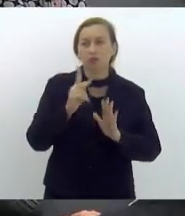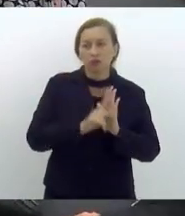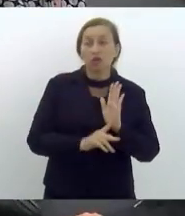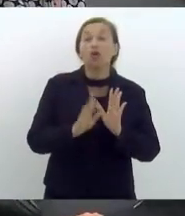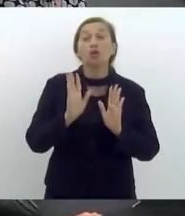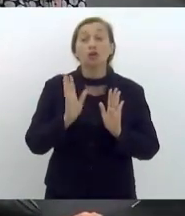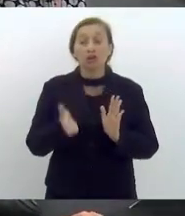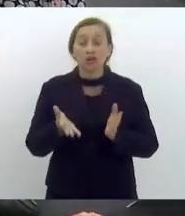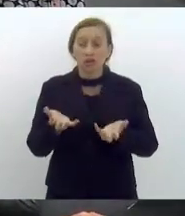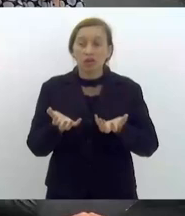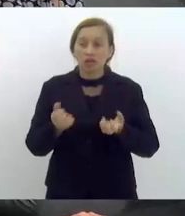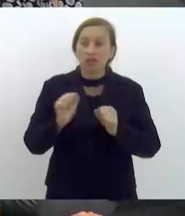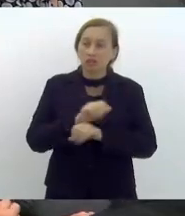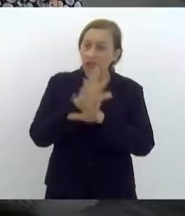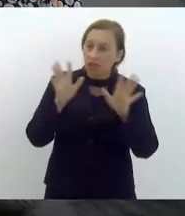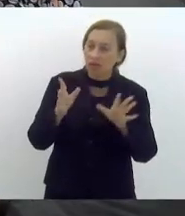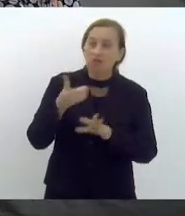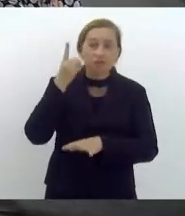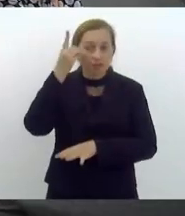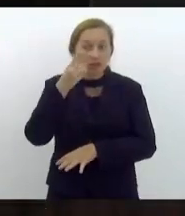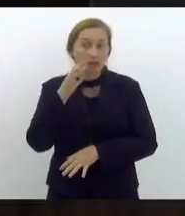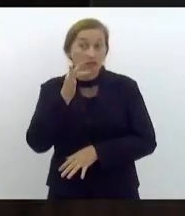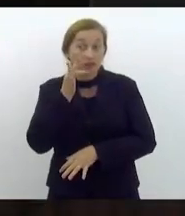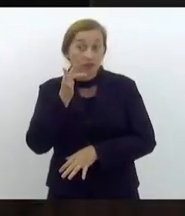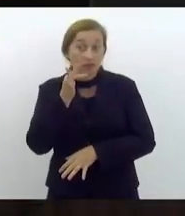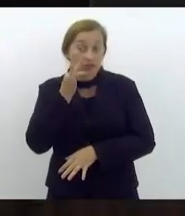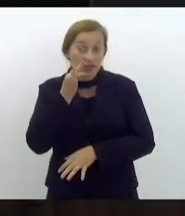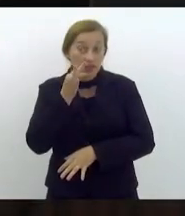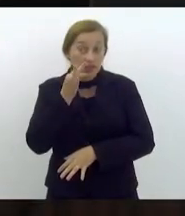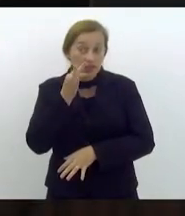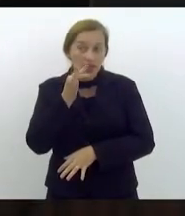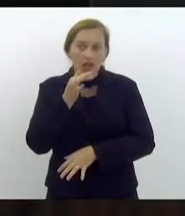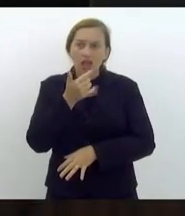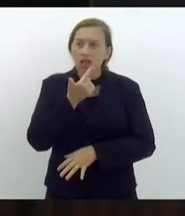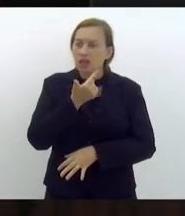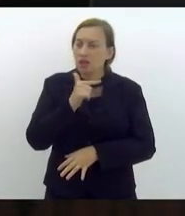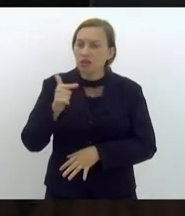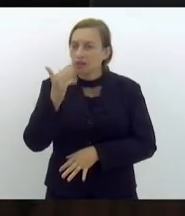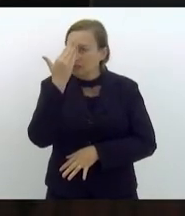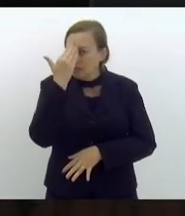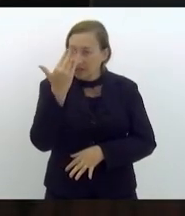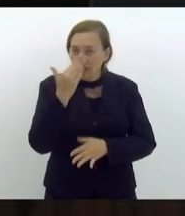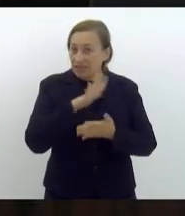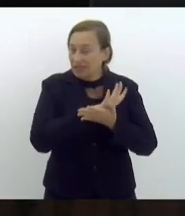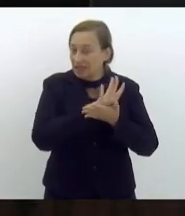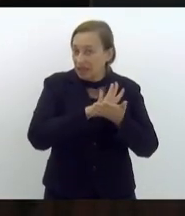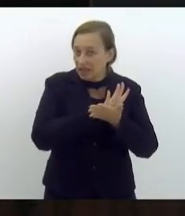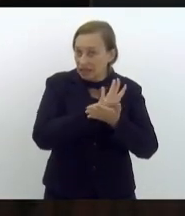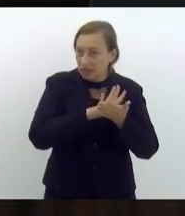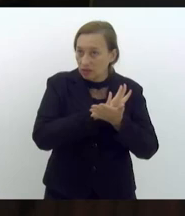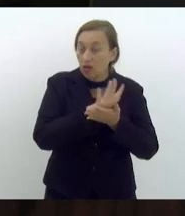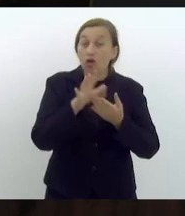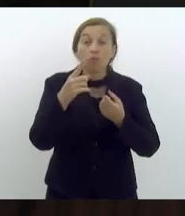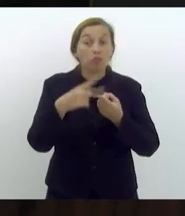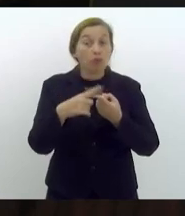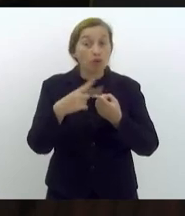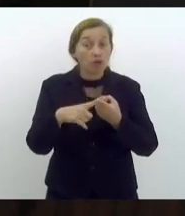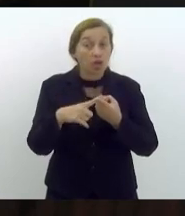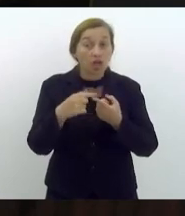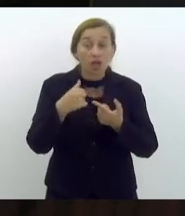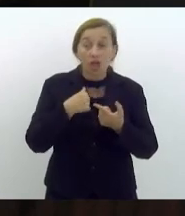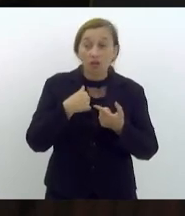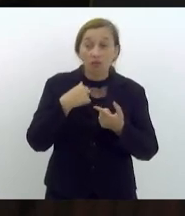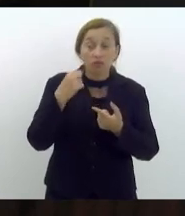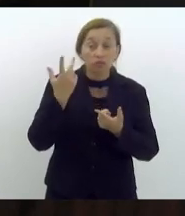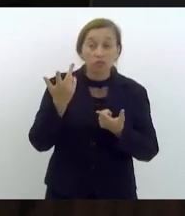só deixar claro para o deputado Jorge Felipe Neto que não tem que me agradecer nada porque eu não estou fazendo aqui